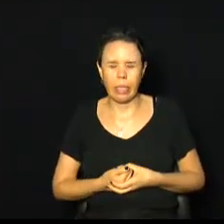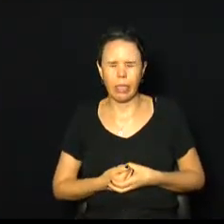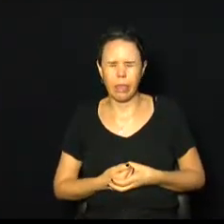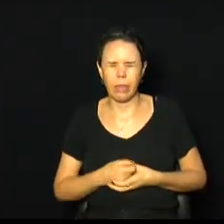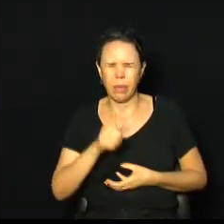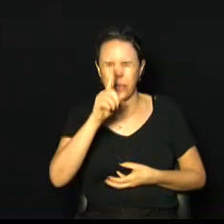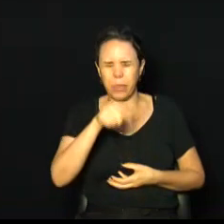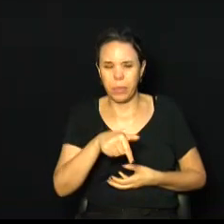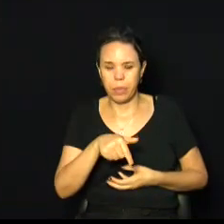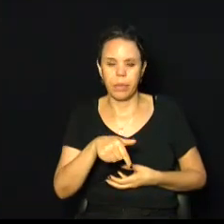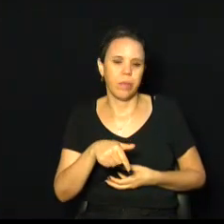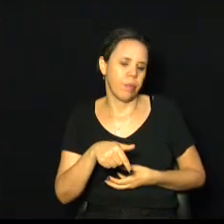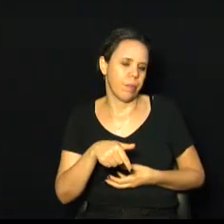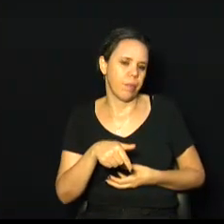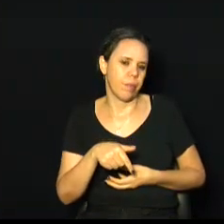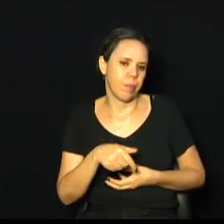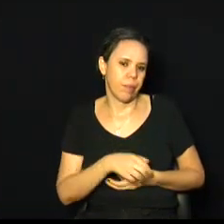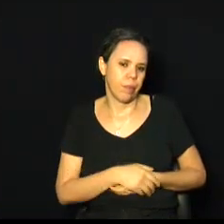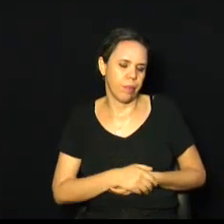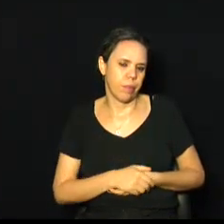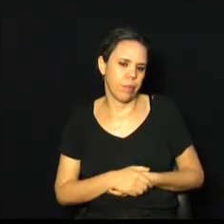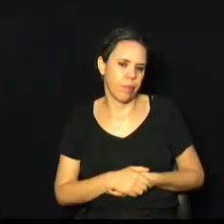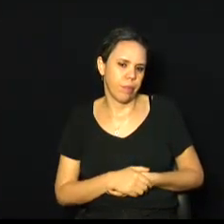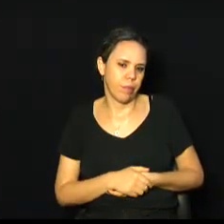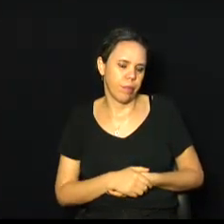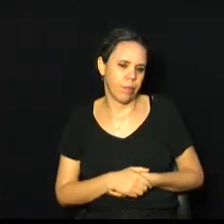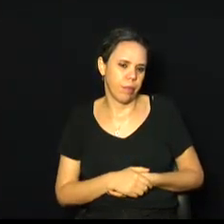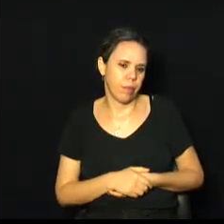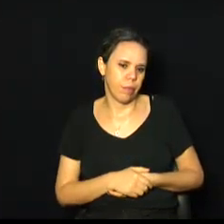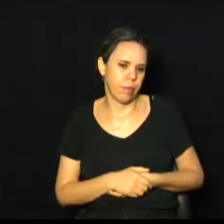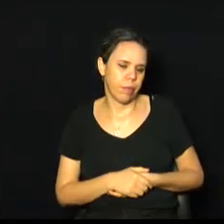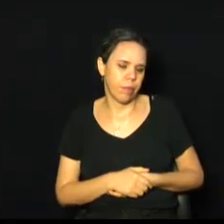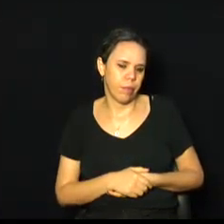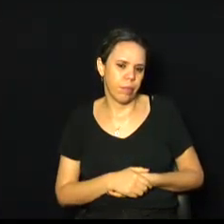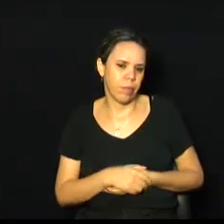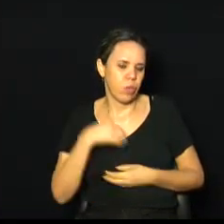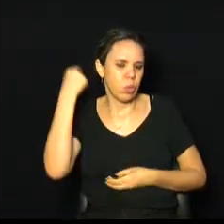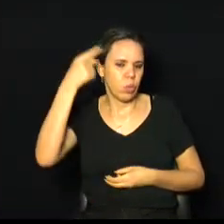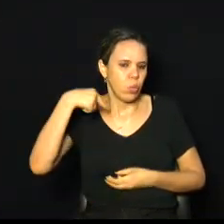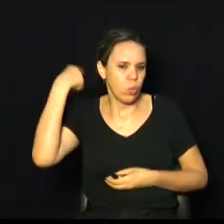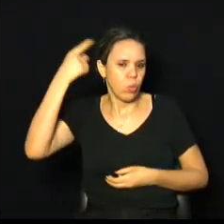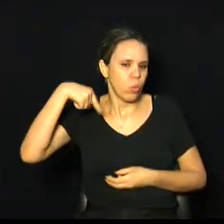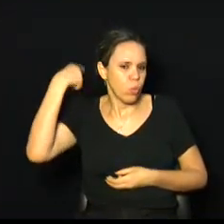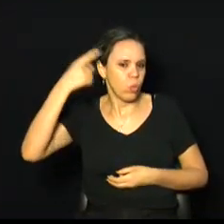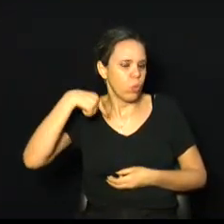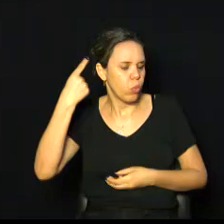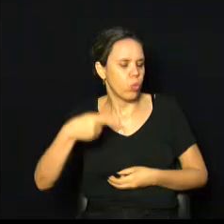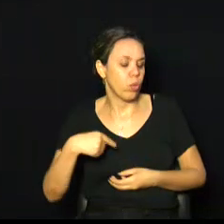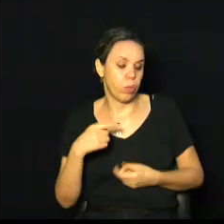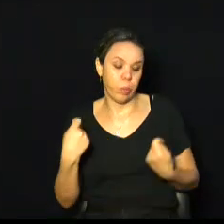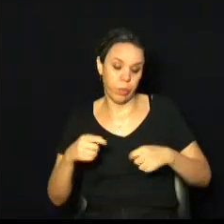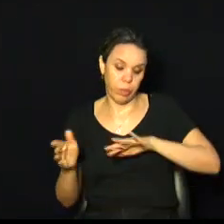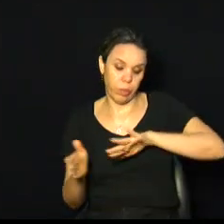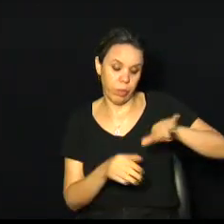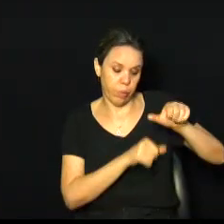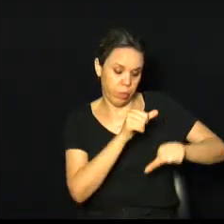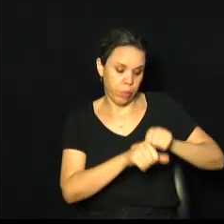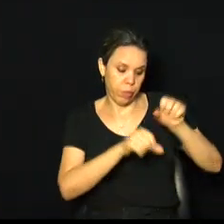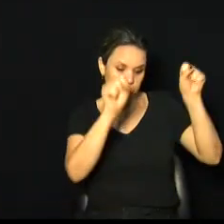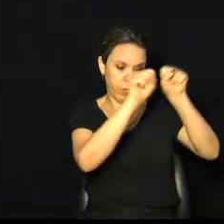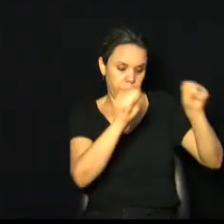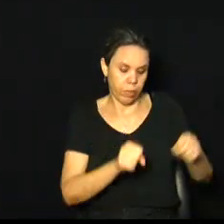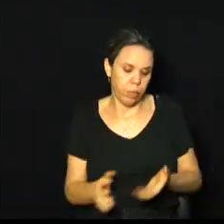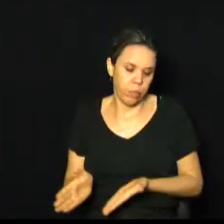Isso é uma completa insanidade. Nós tínhamos que ter um sistema de